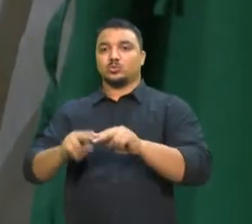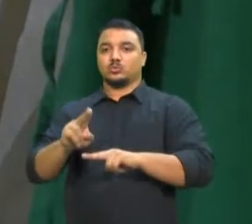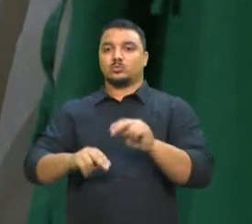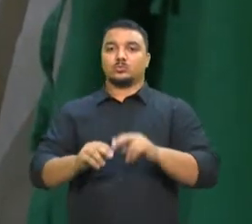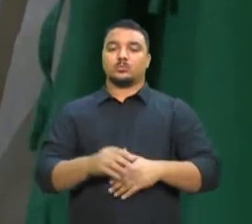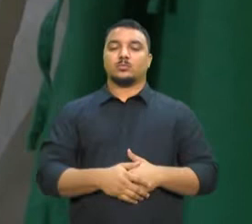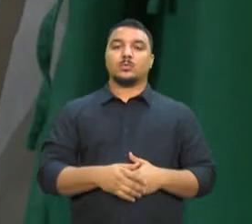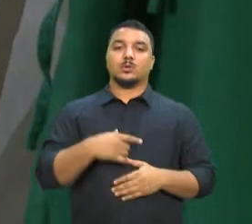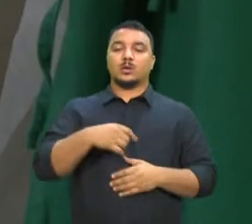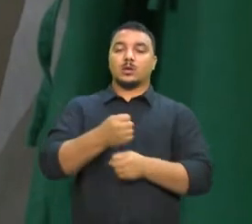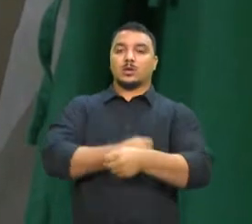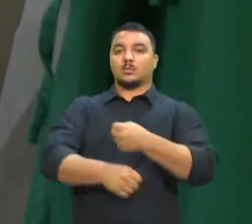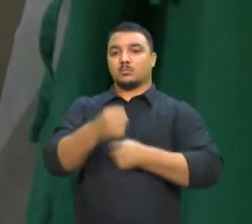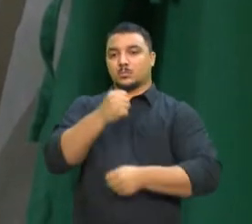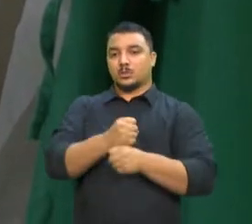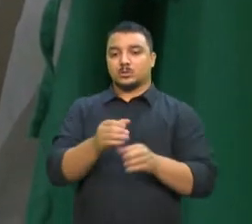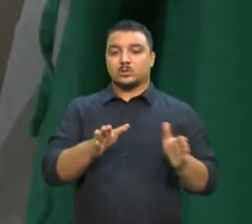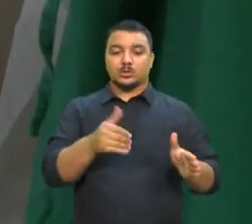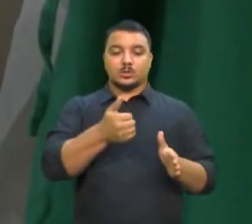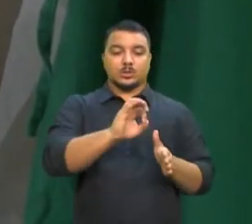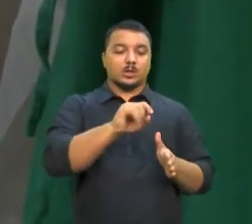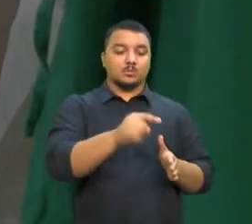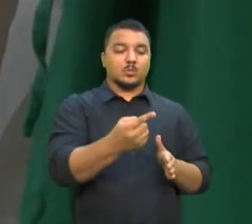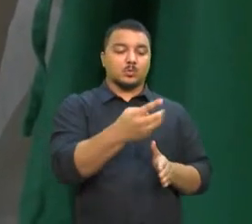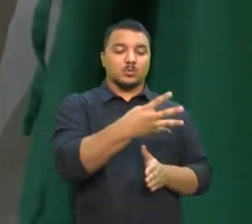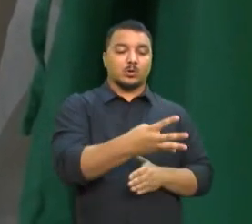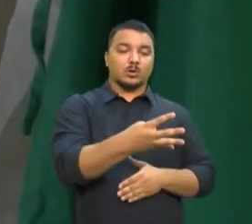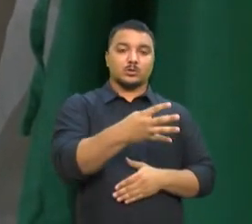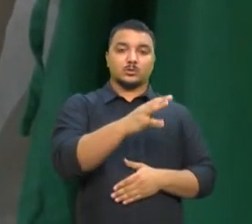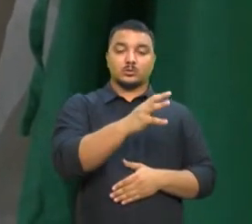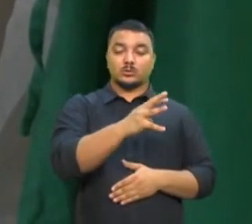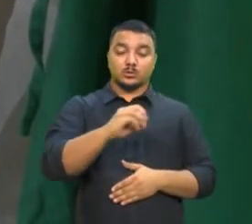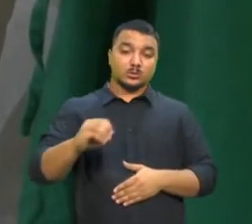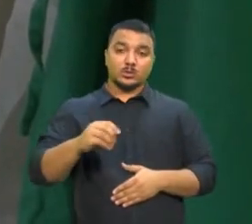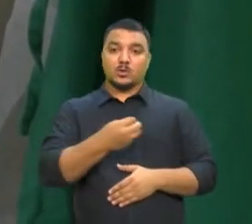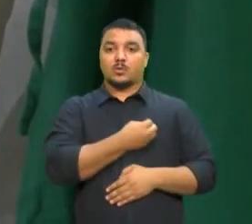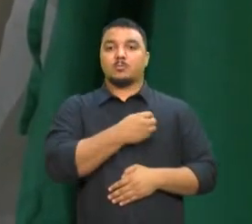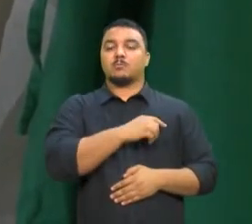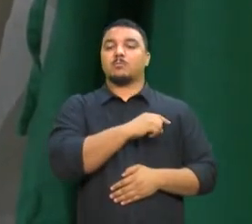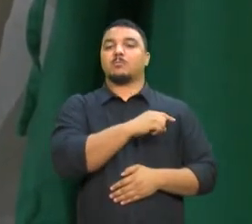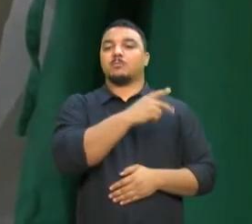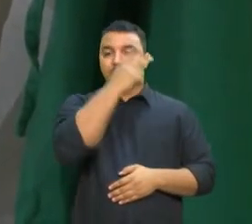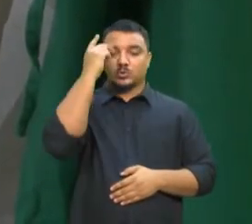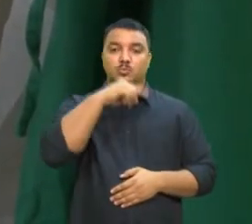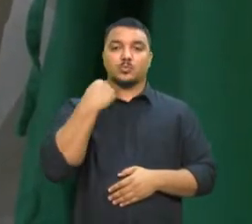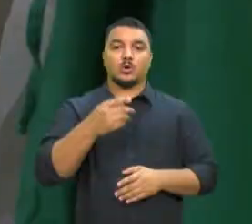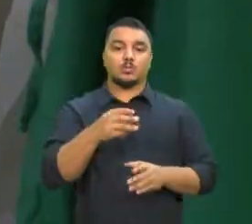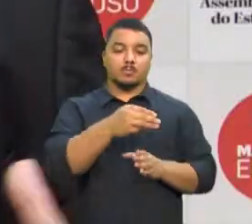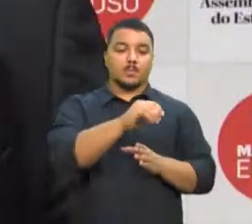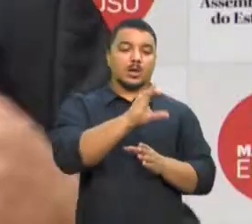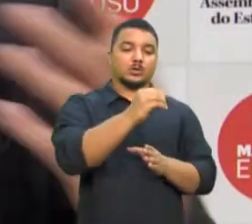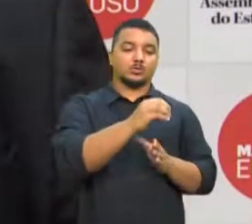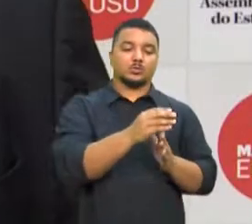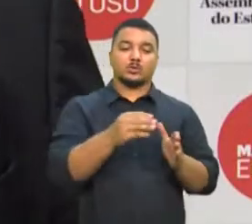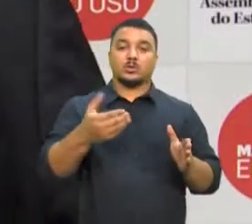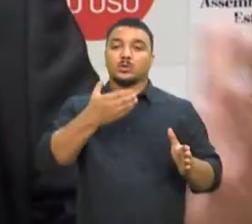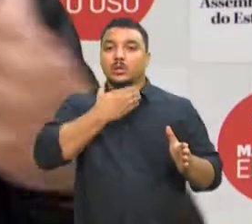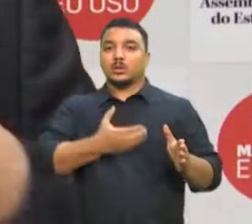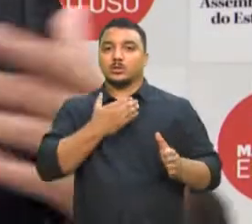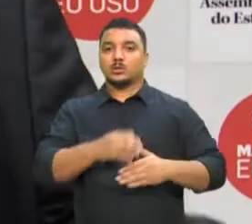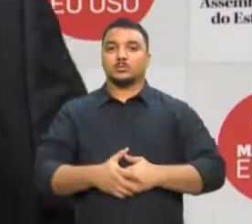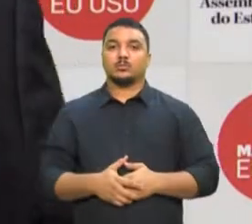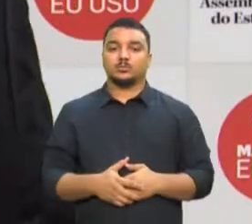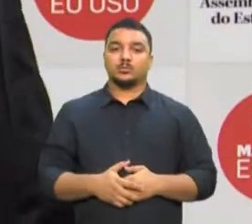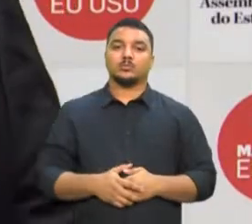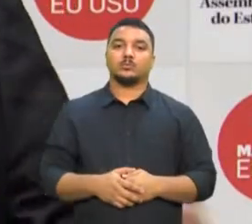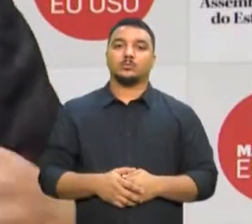passado apontam que 10.400 vidas foram perdidas entre março e dezembro. O deputado